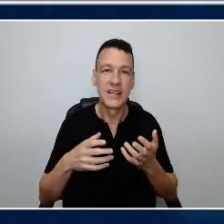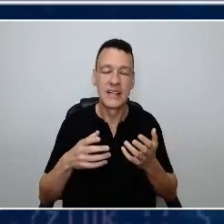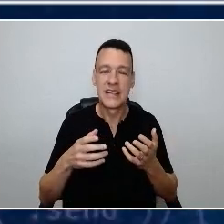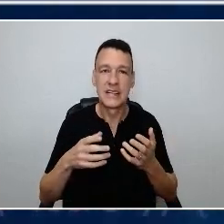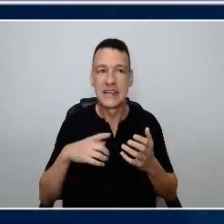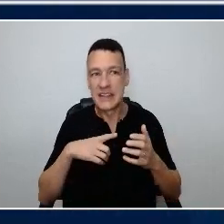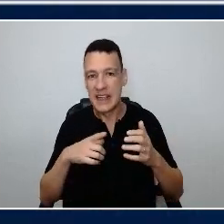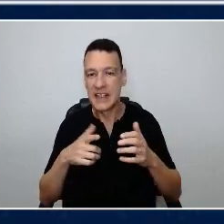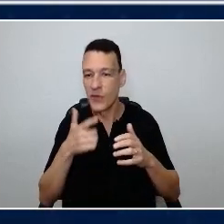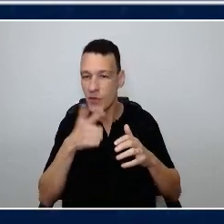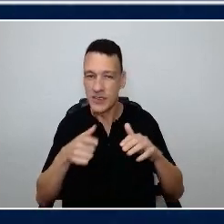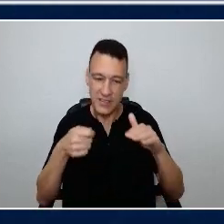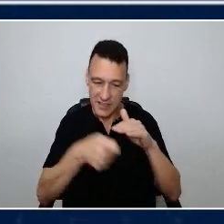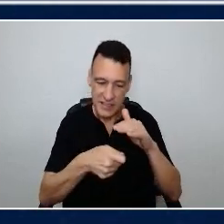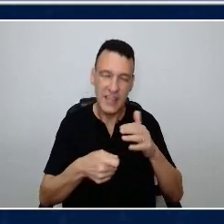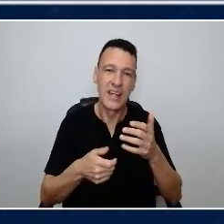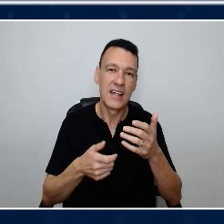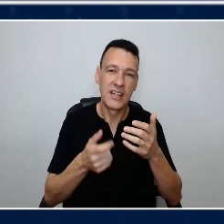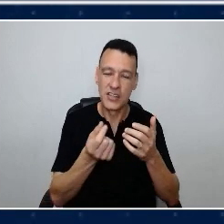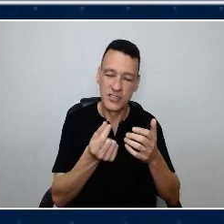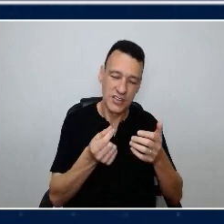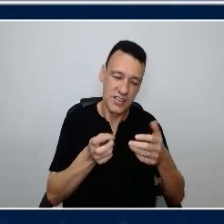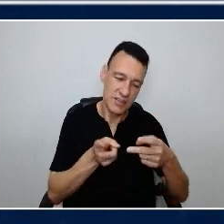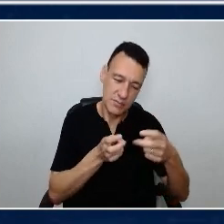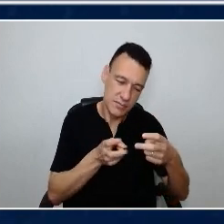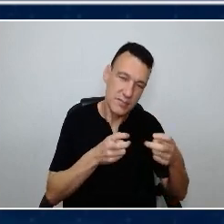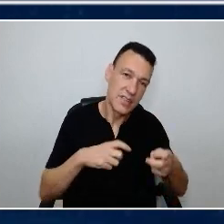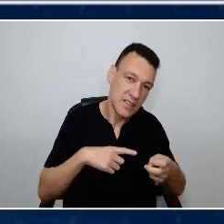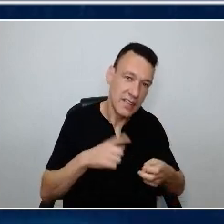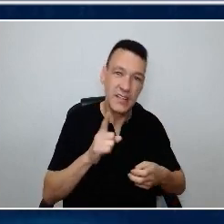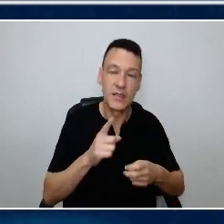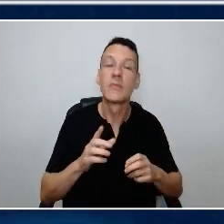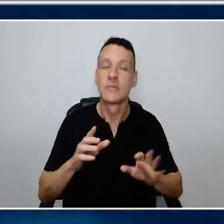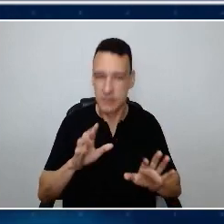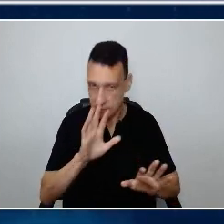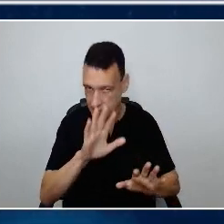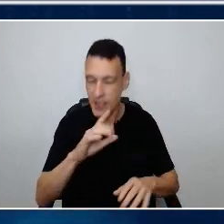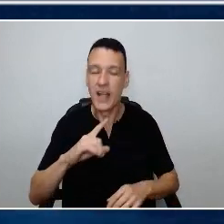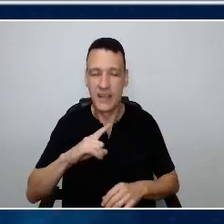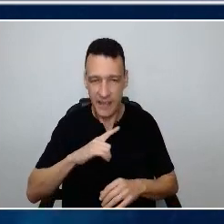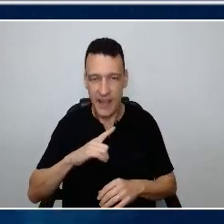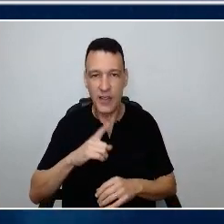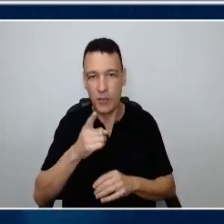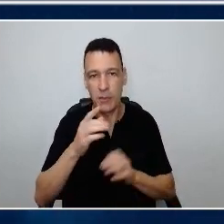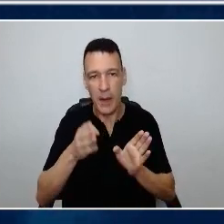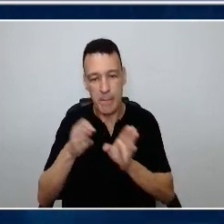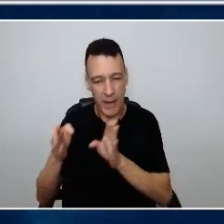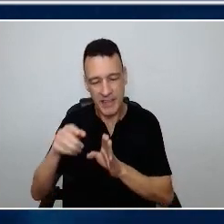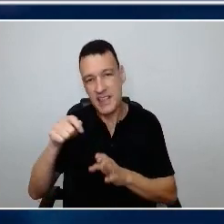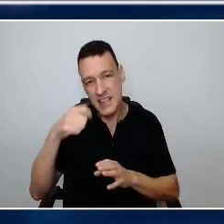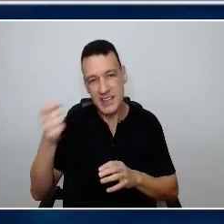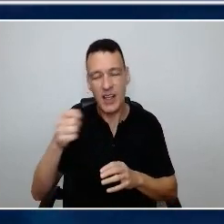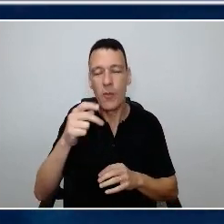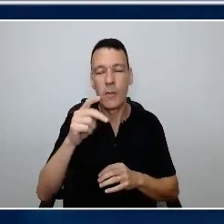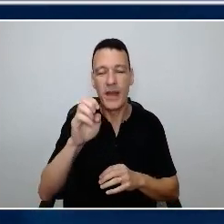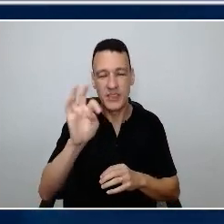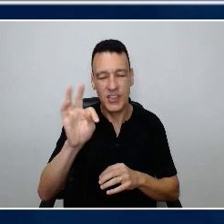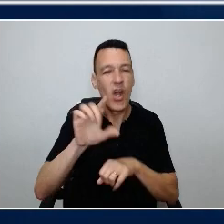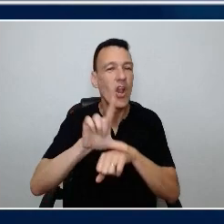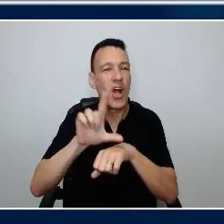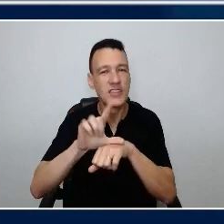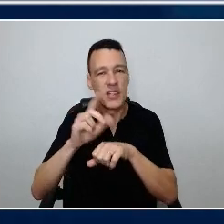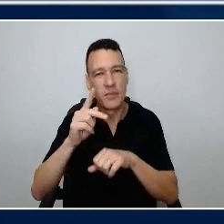receber investimento é ele tem uma parte de Pet Shops Pet Shops veterinário em geral em que eu estou indo atrás